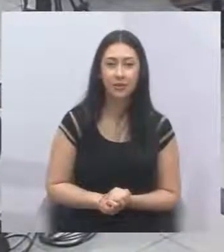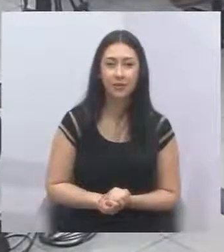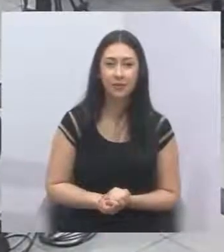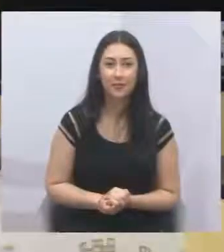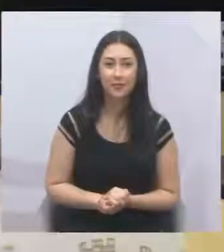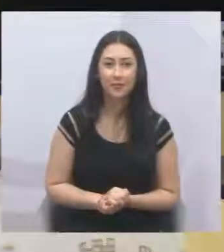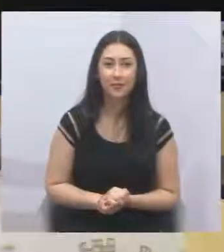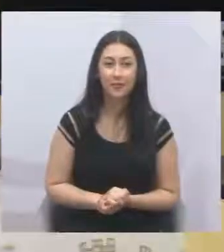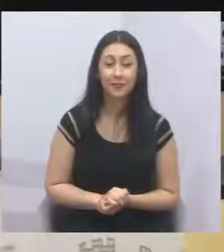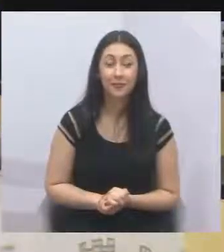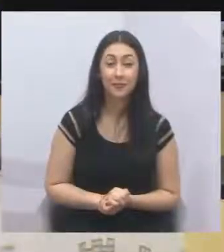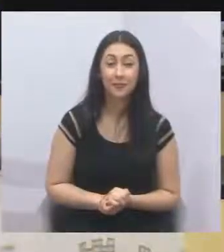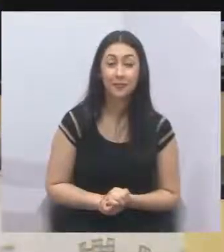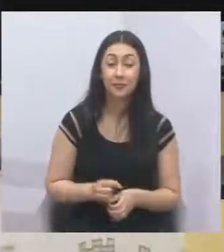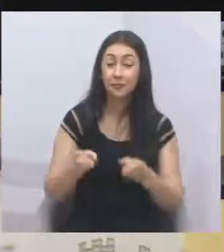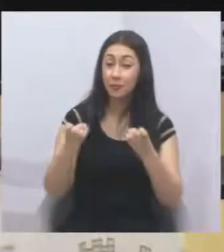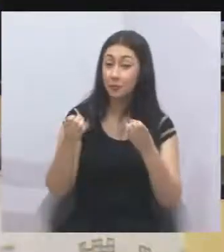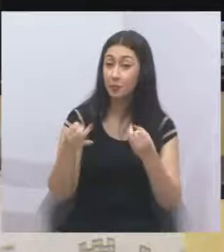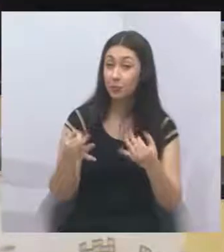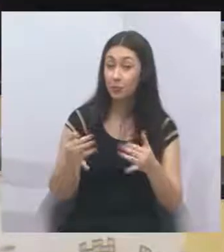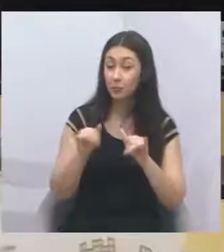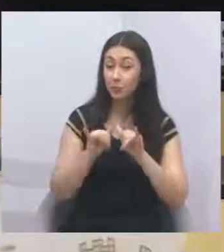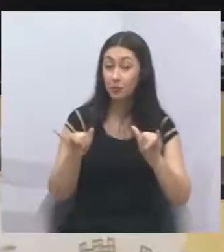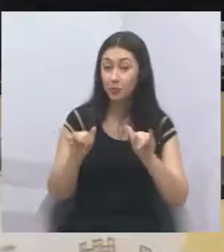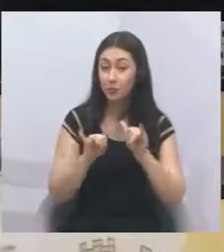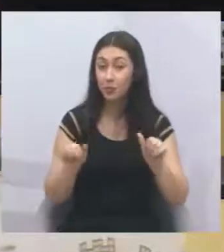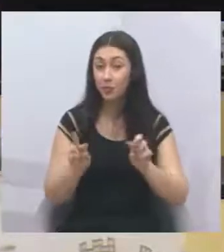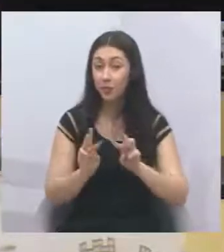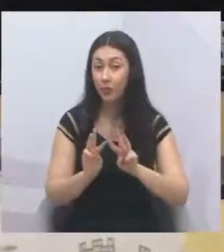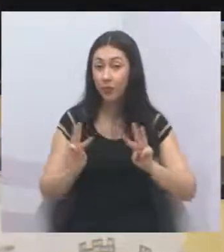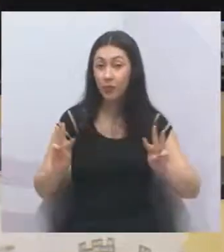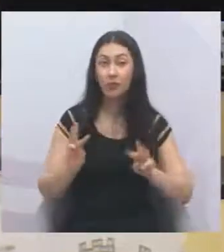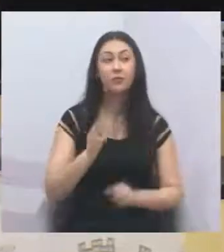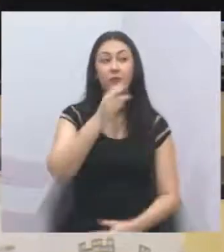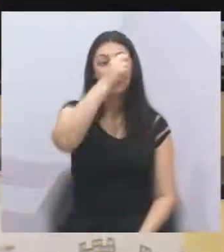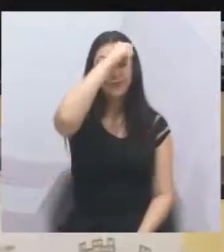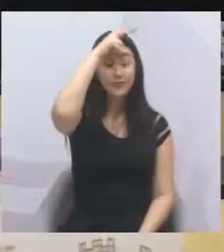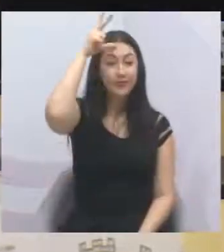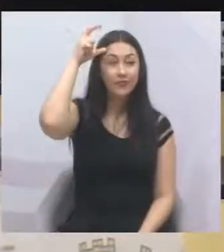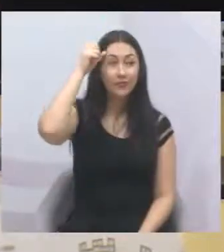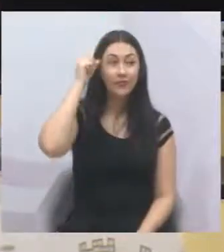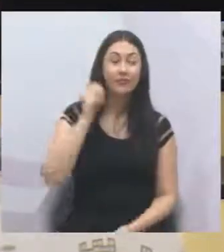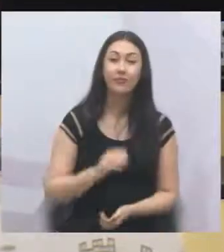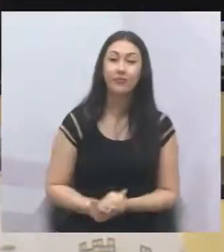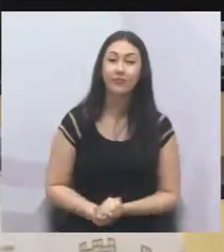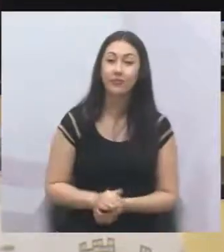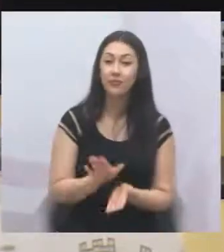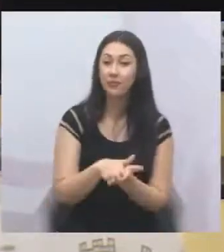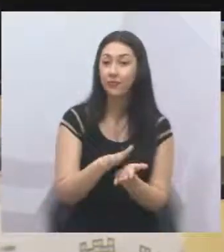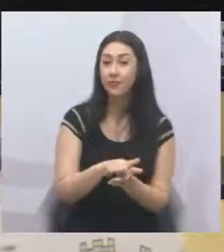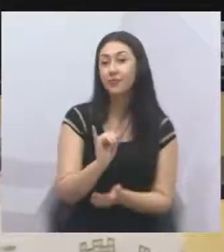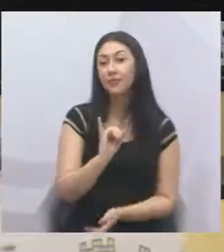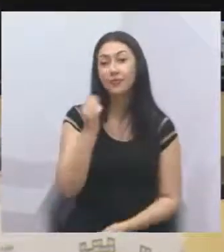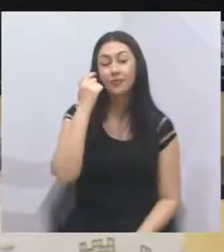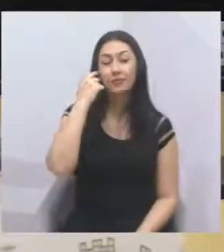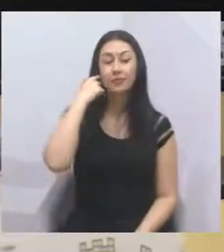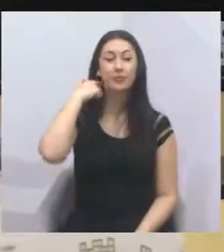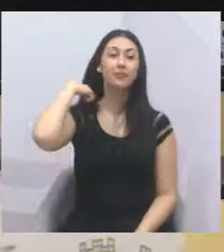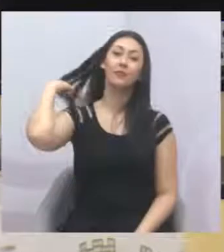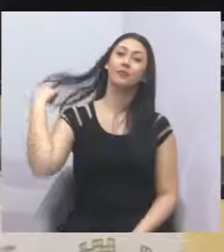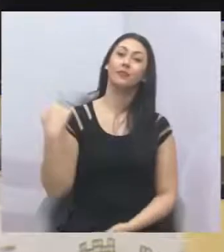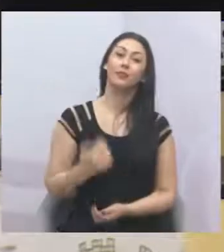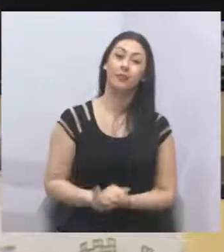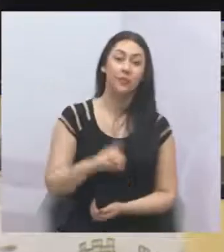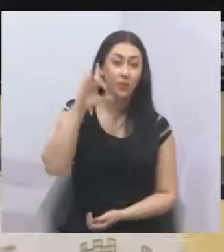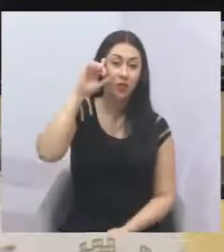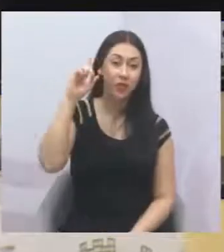Considerando informativo público no site da Prefeitura Municipal de Jacareí, em 4